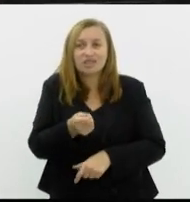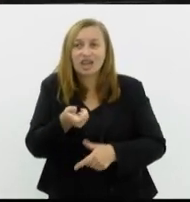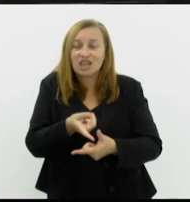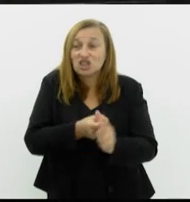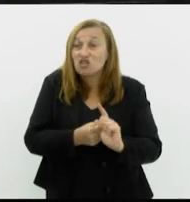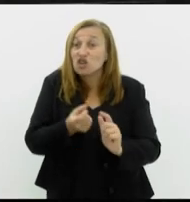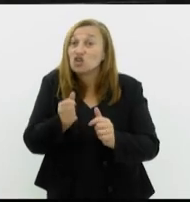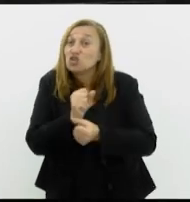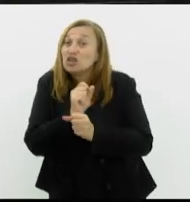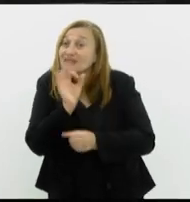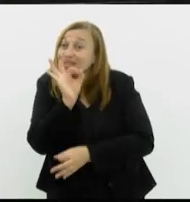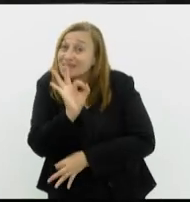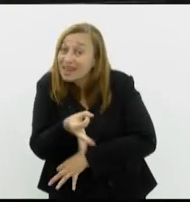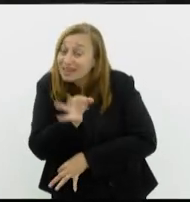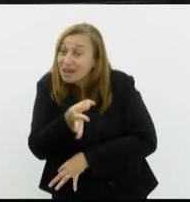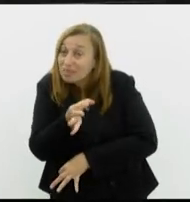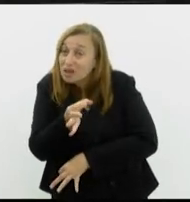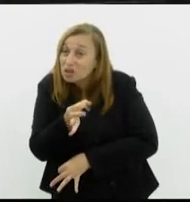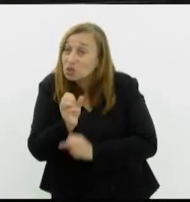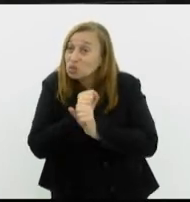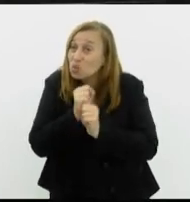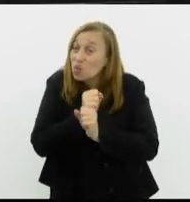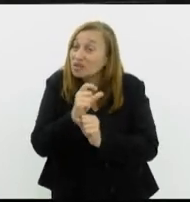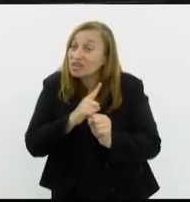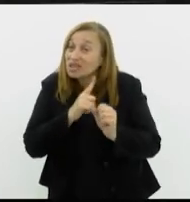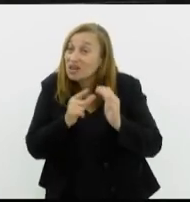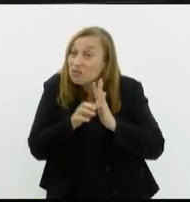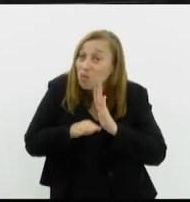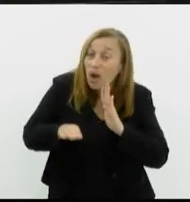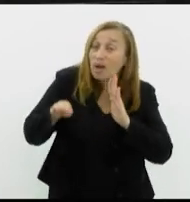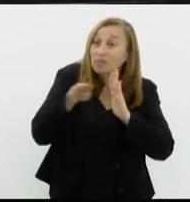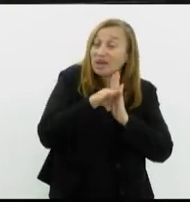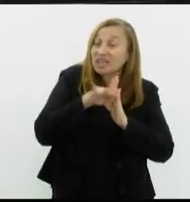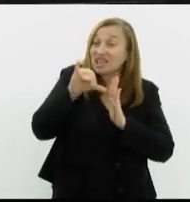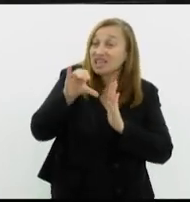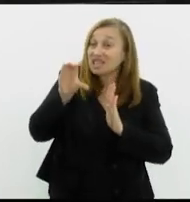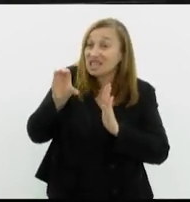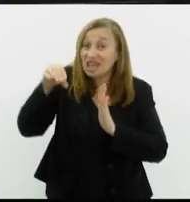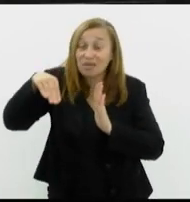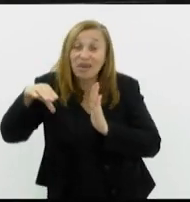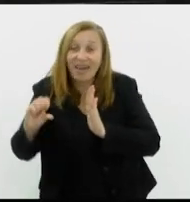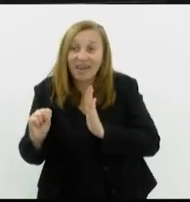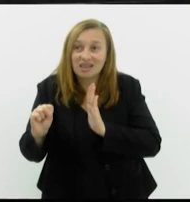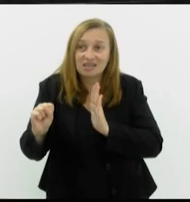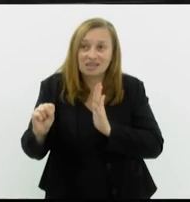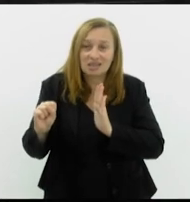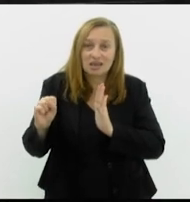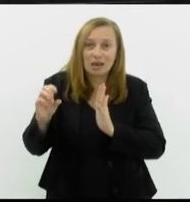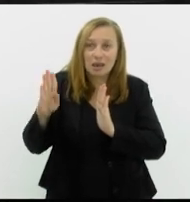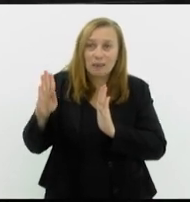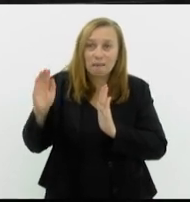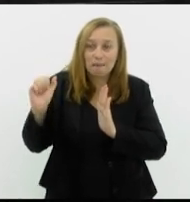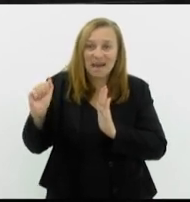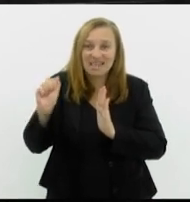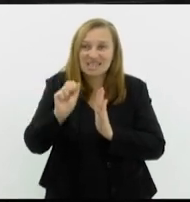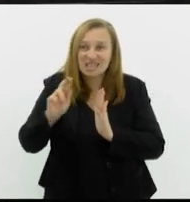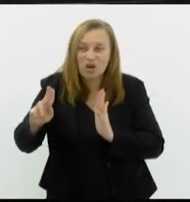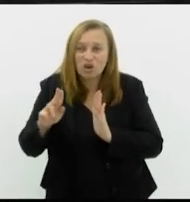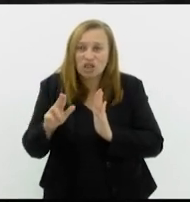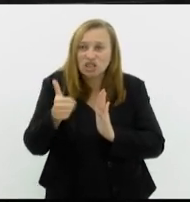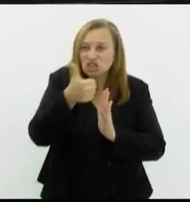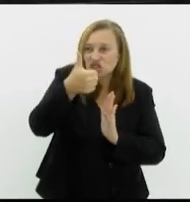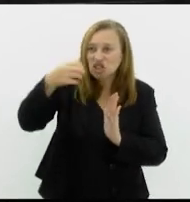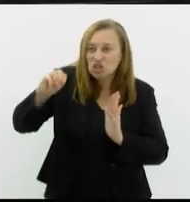no ano que houve um aumento de alíquota de ICMS basal de 18